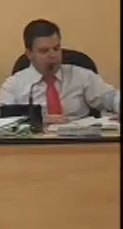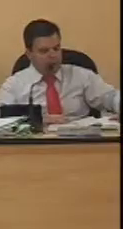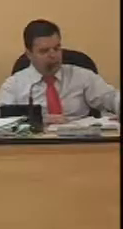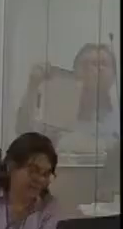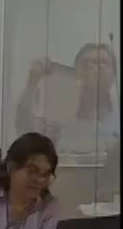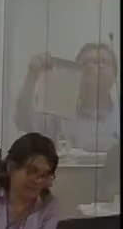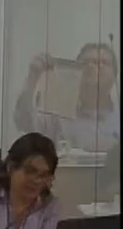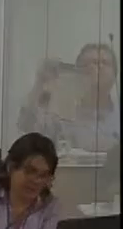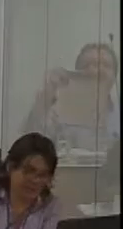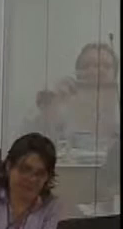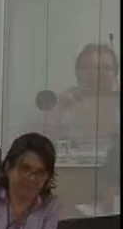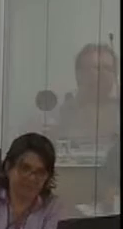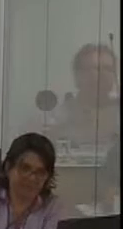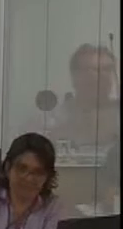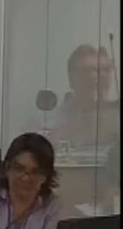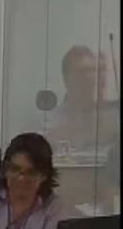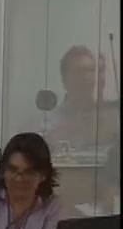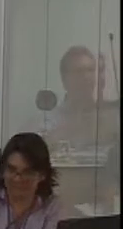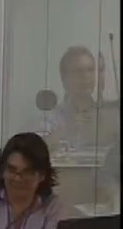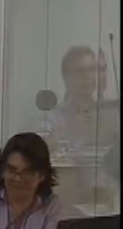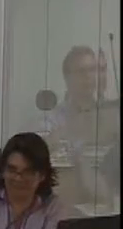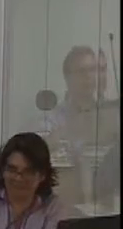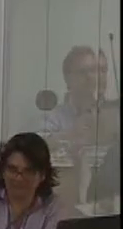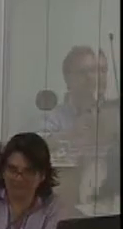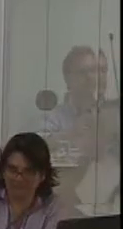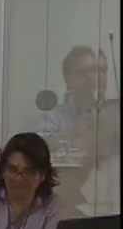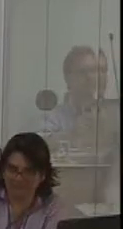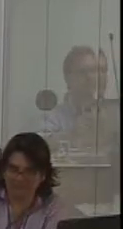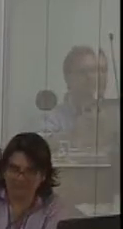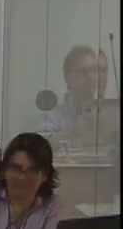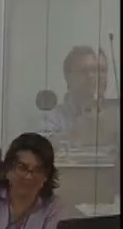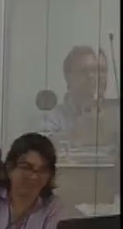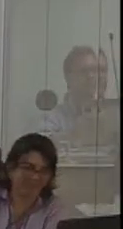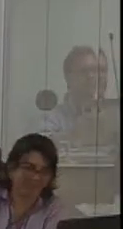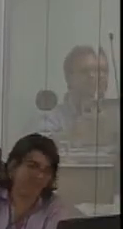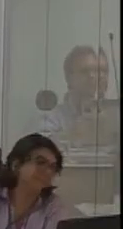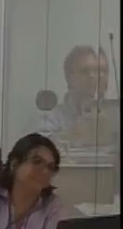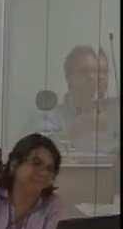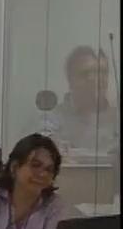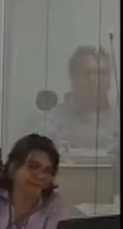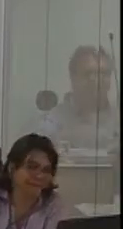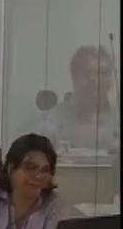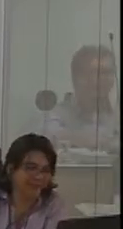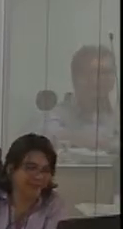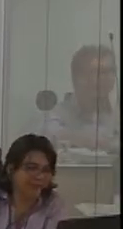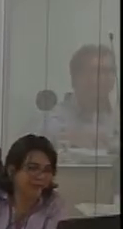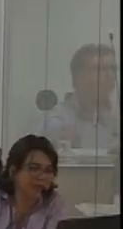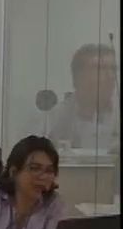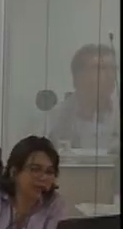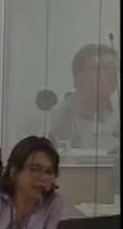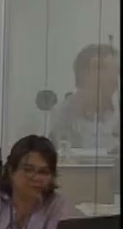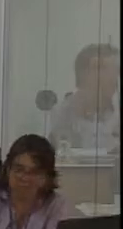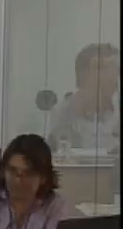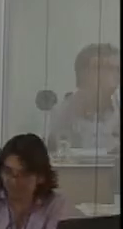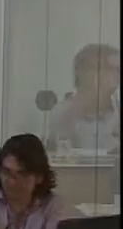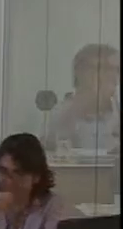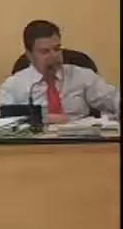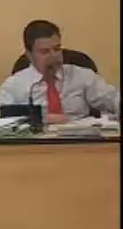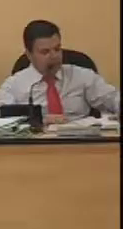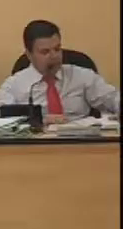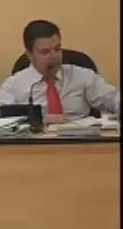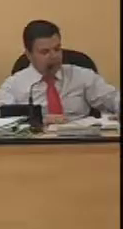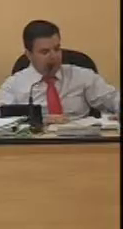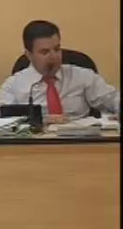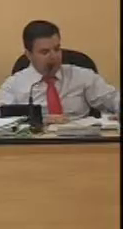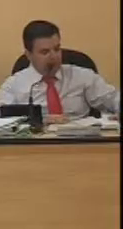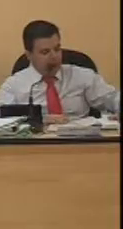José Roberto. Sim. Dr. Júlio. Sim. Lu Bogo. Sim. Luizinho. Sim. Mayra Costa. Sim. Milton